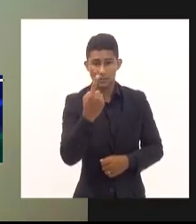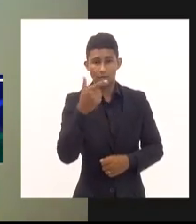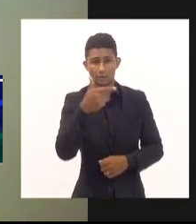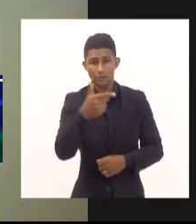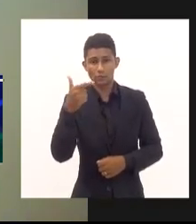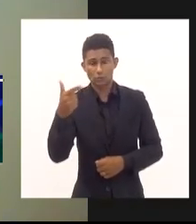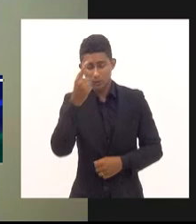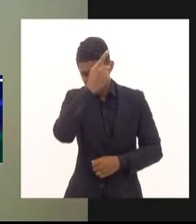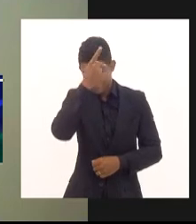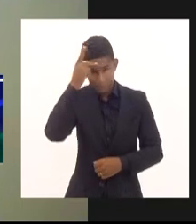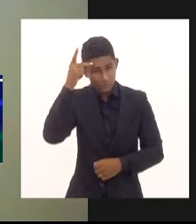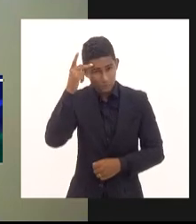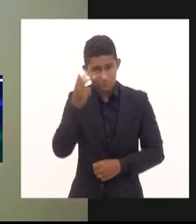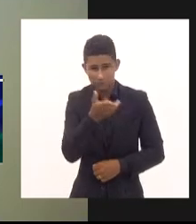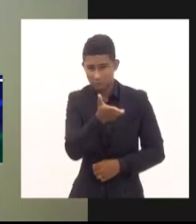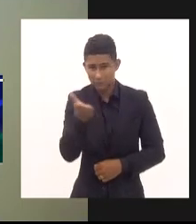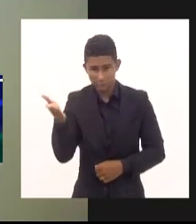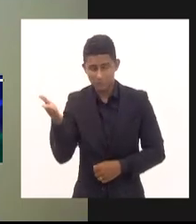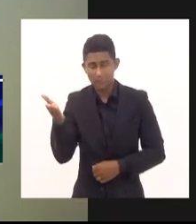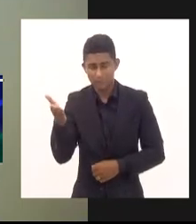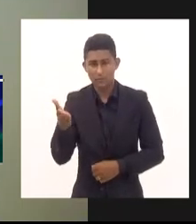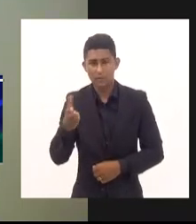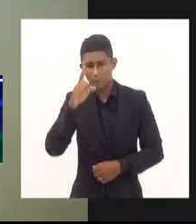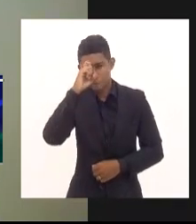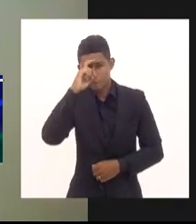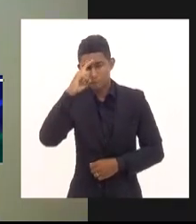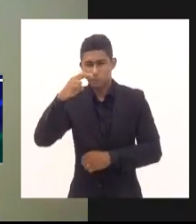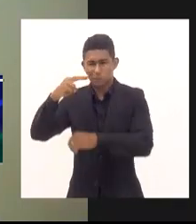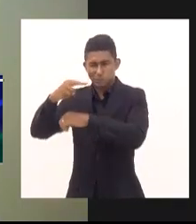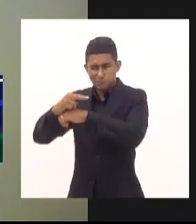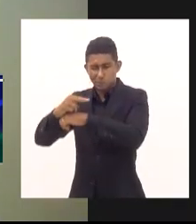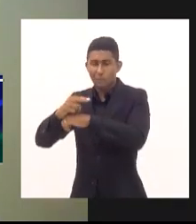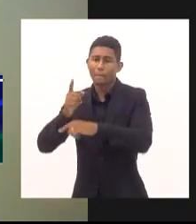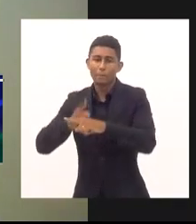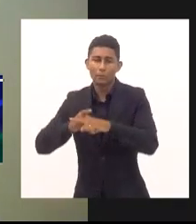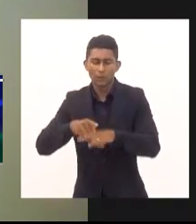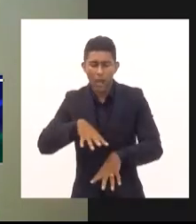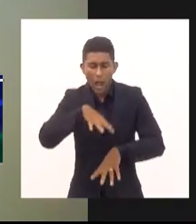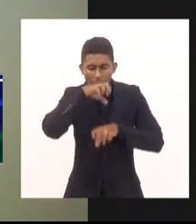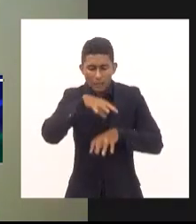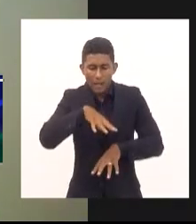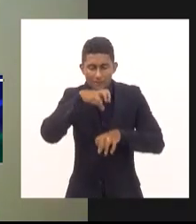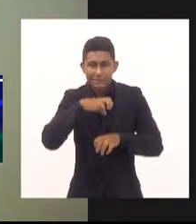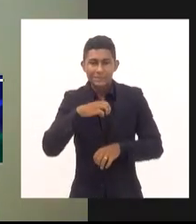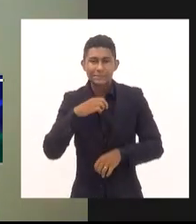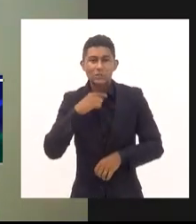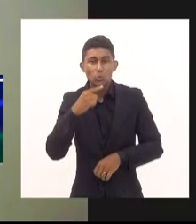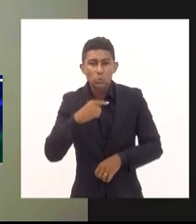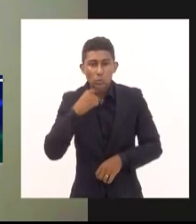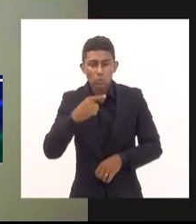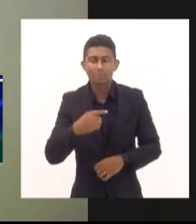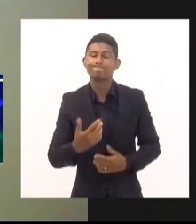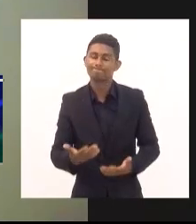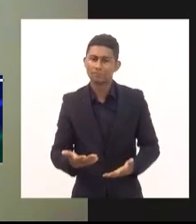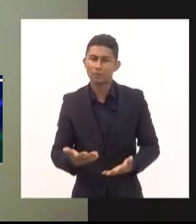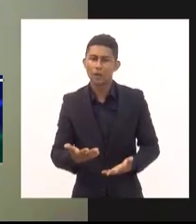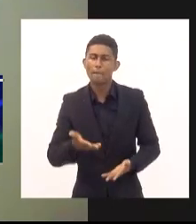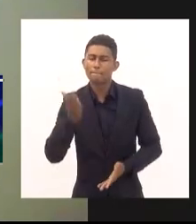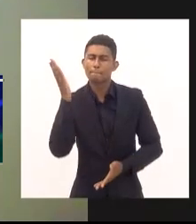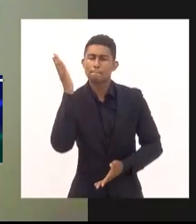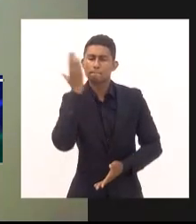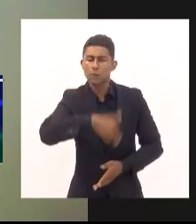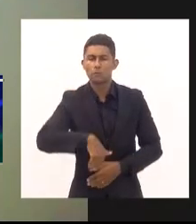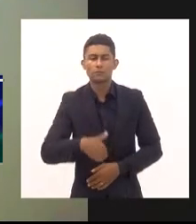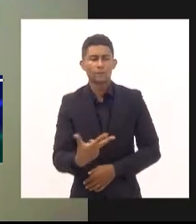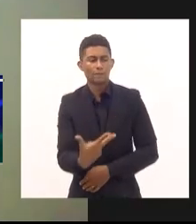2.122 pessoas hospitalizadas por síndrome respiratória grave. Então, isso mostra os efeitos